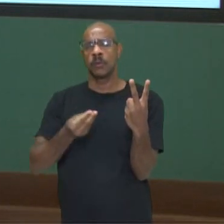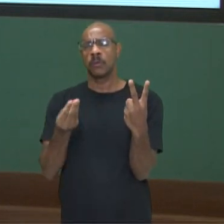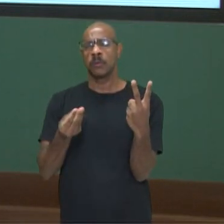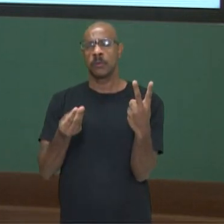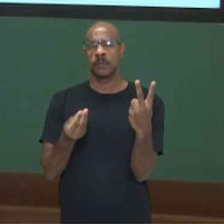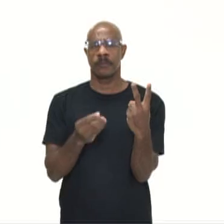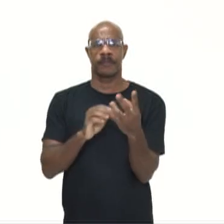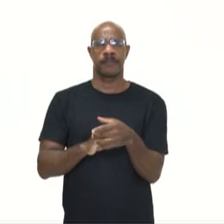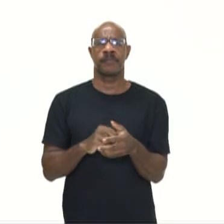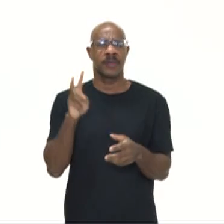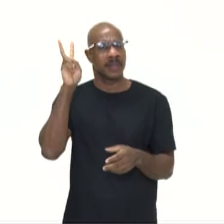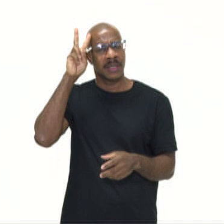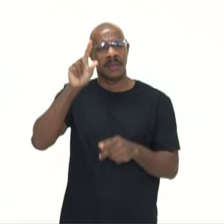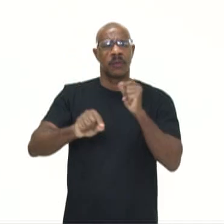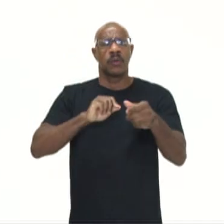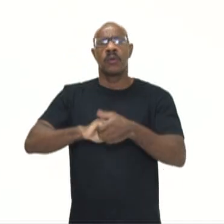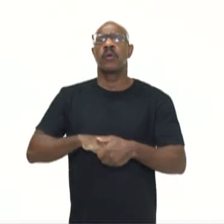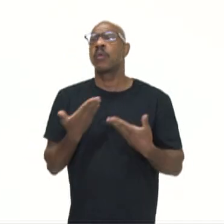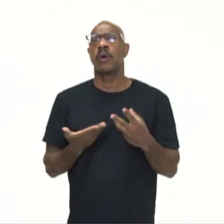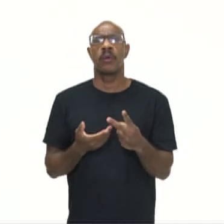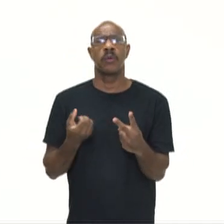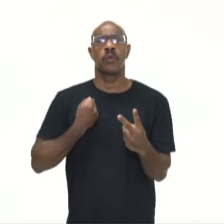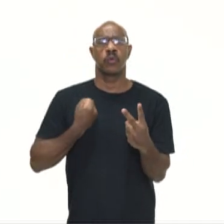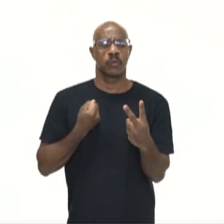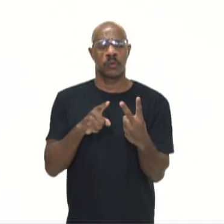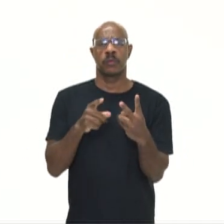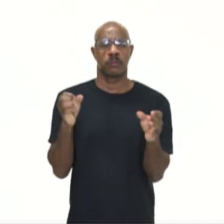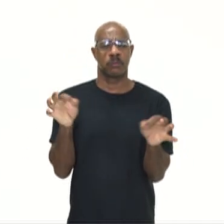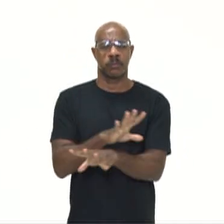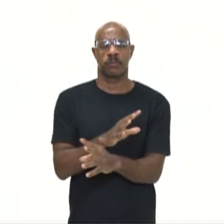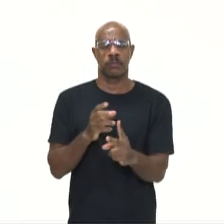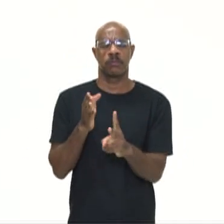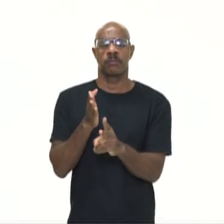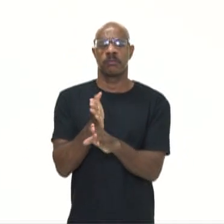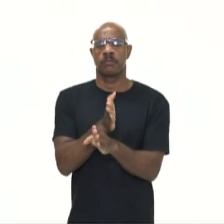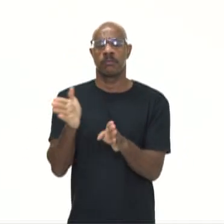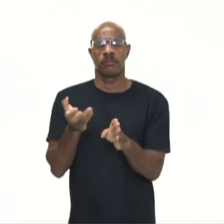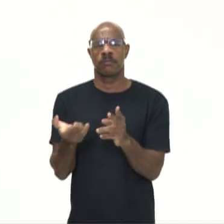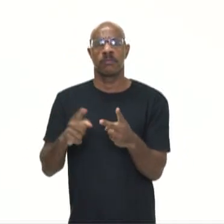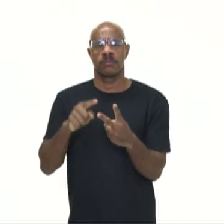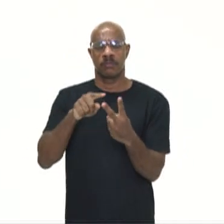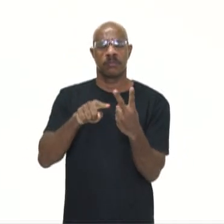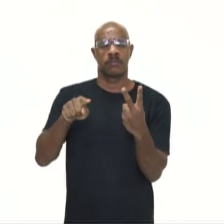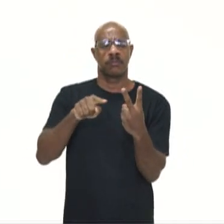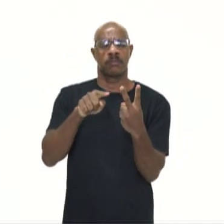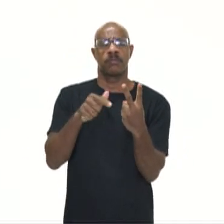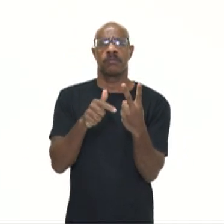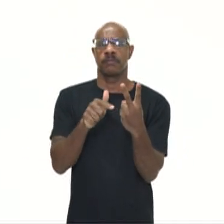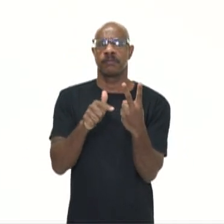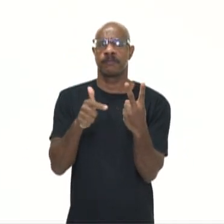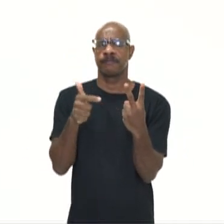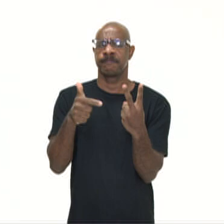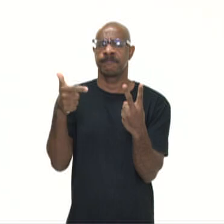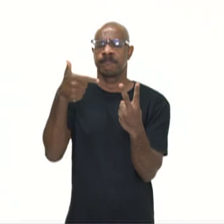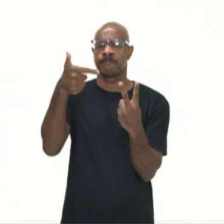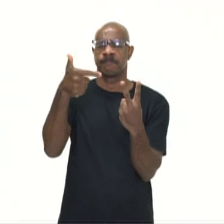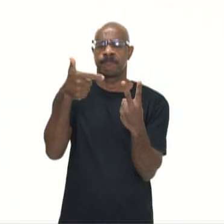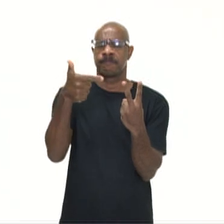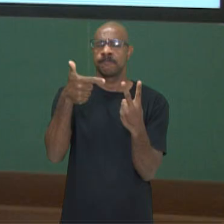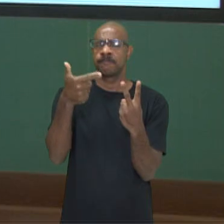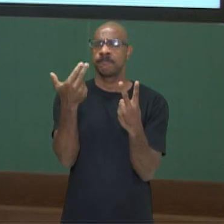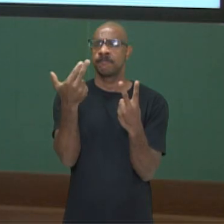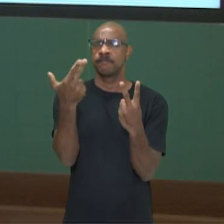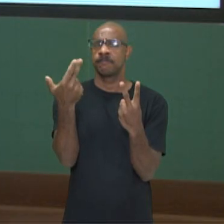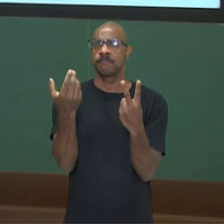Vocês se lembram então quais os números inteiros cujos quadrados são iguais a 16? O